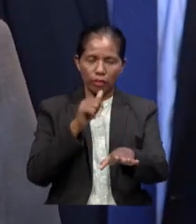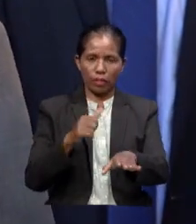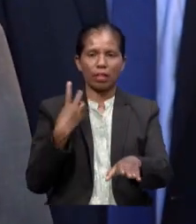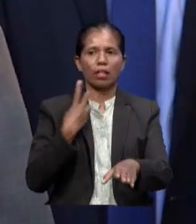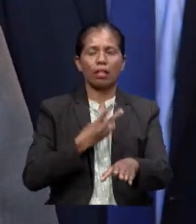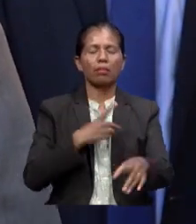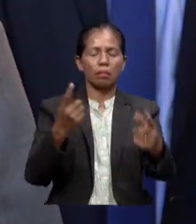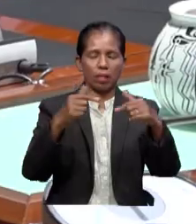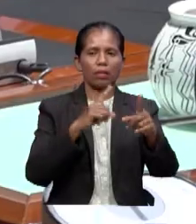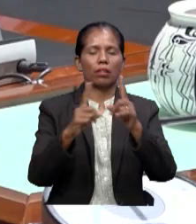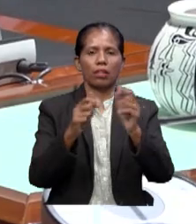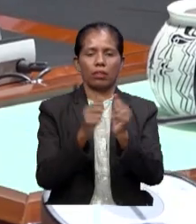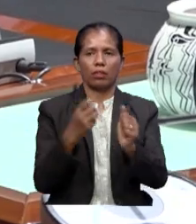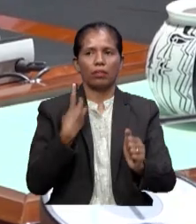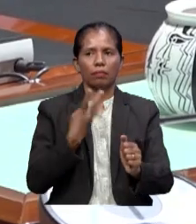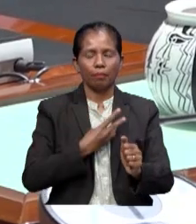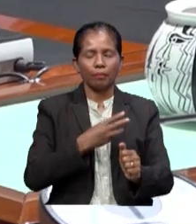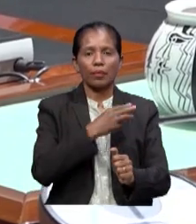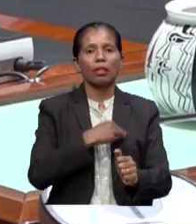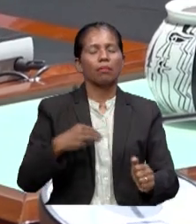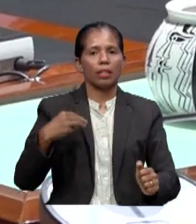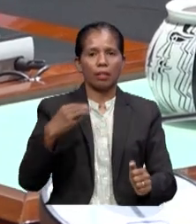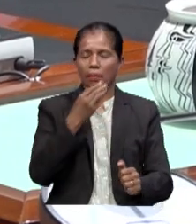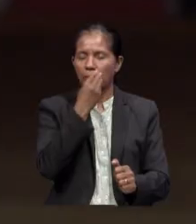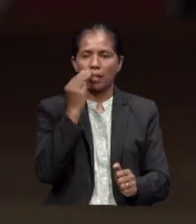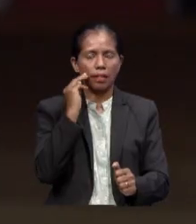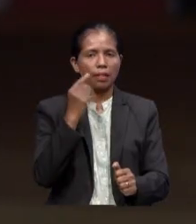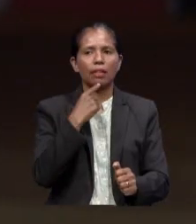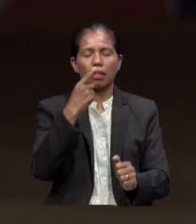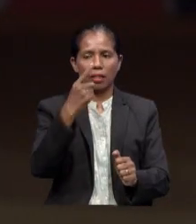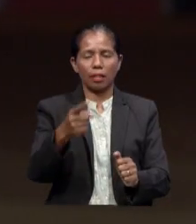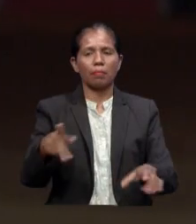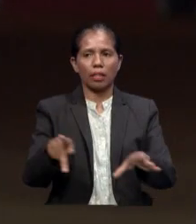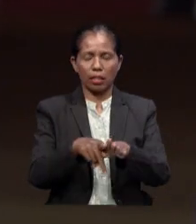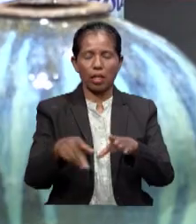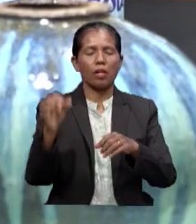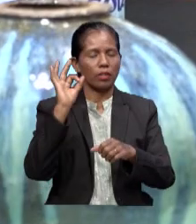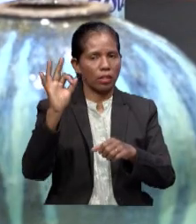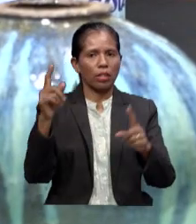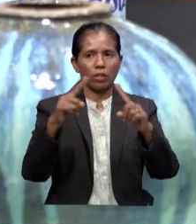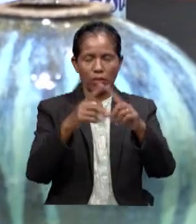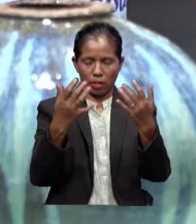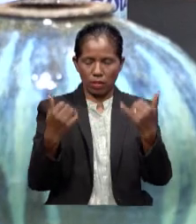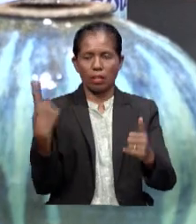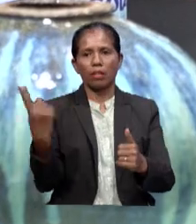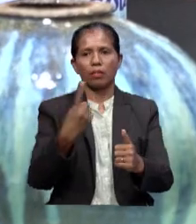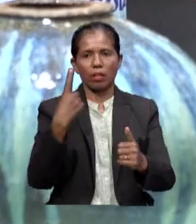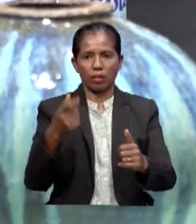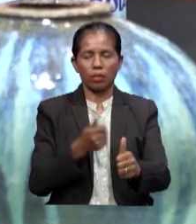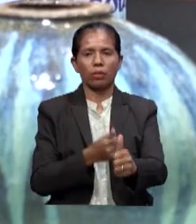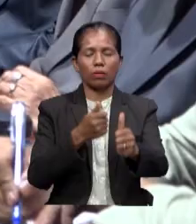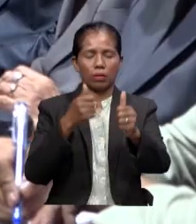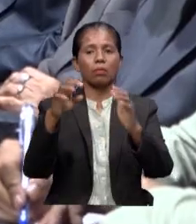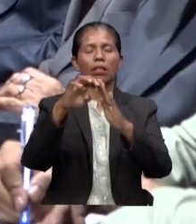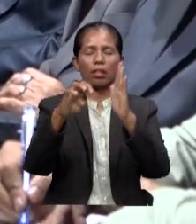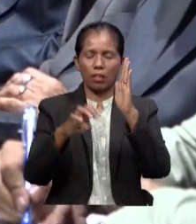mais colher fale. Maria Alcatira explica a existência do Partido Fretilinian, torrin loron magnafatin mantém no contribuir para o